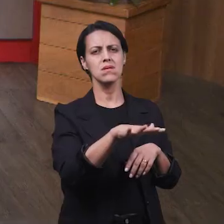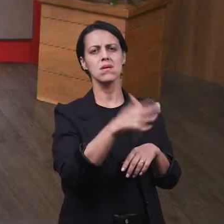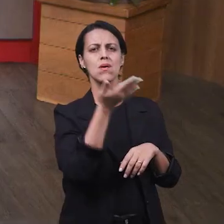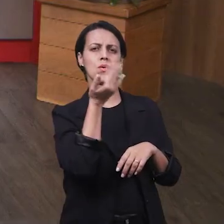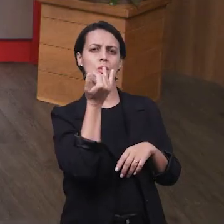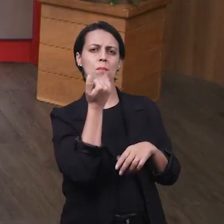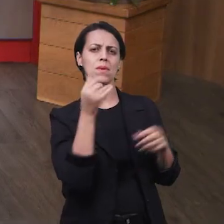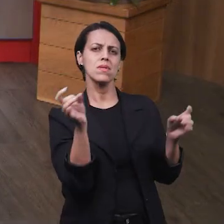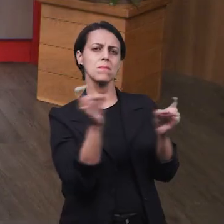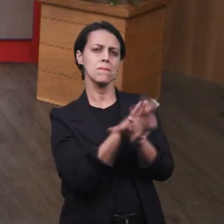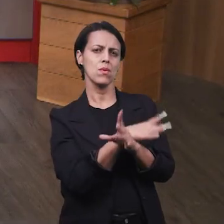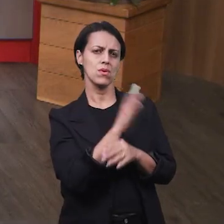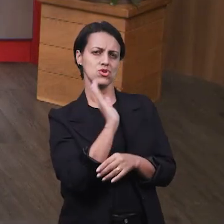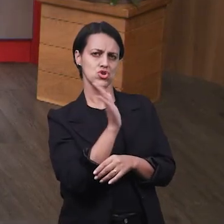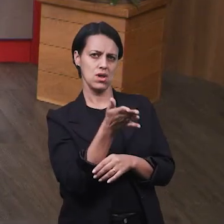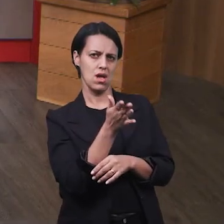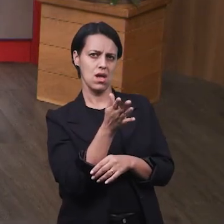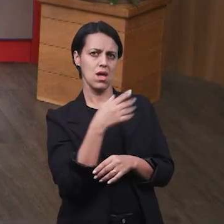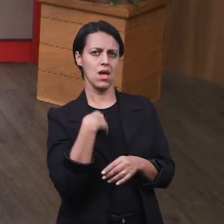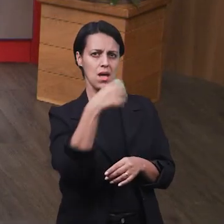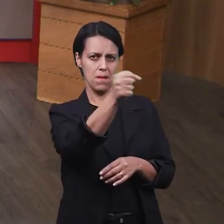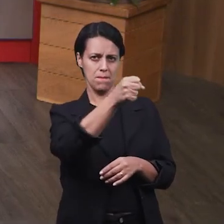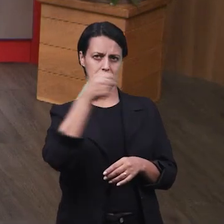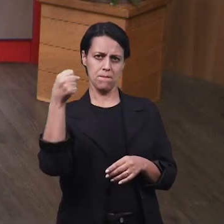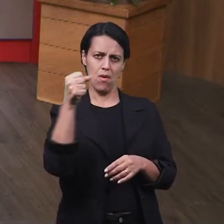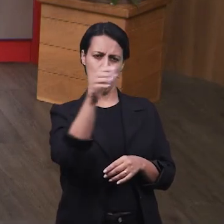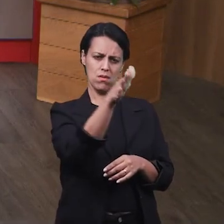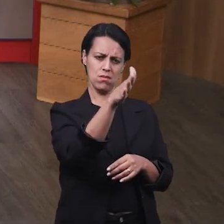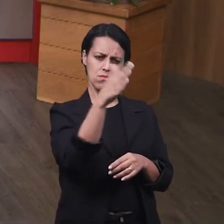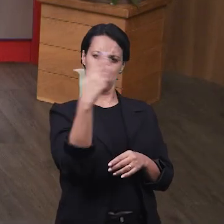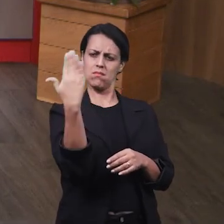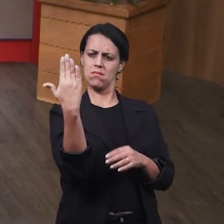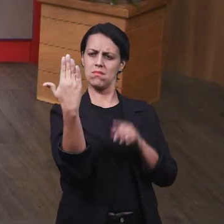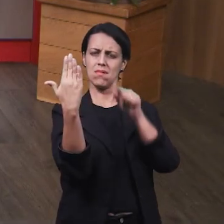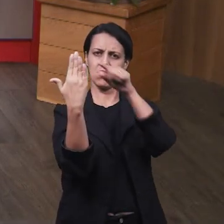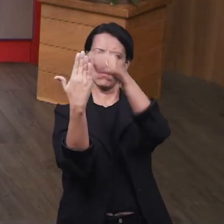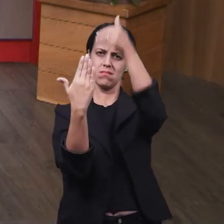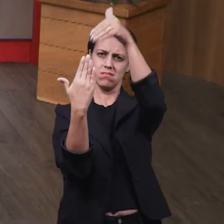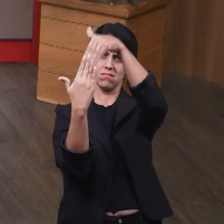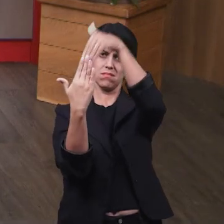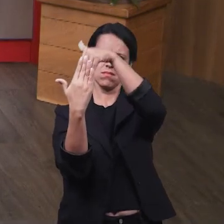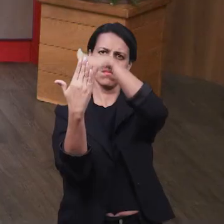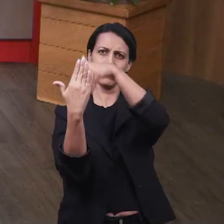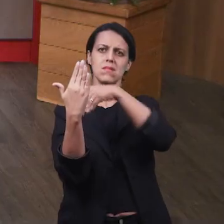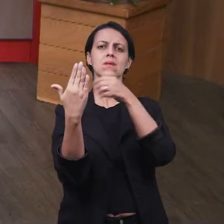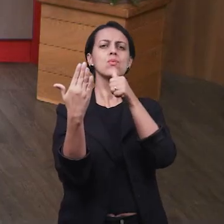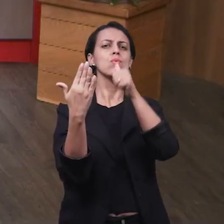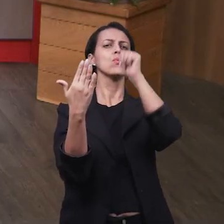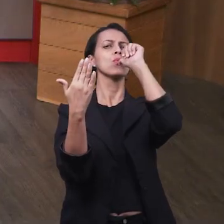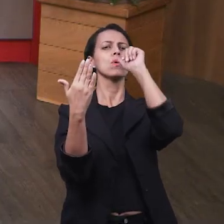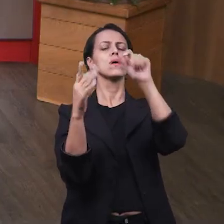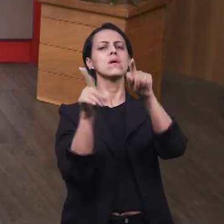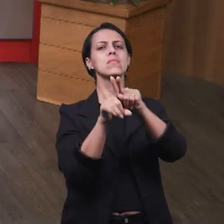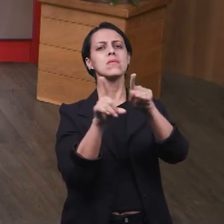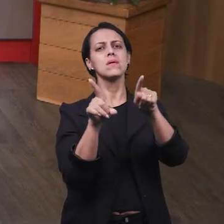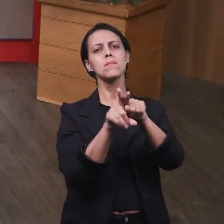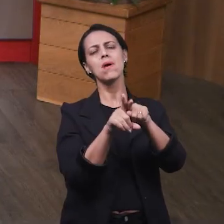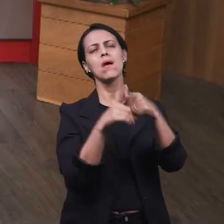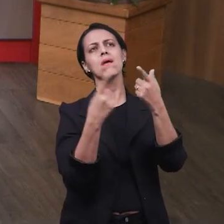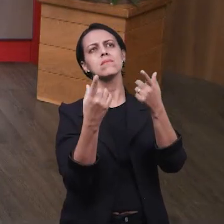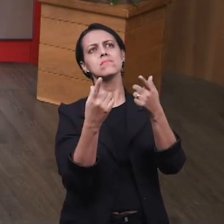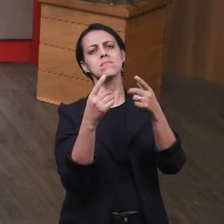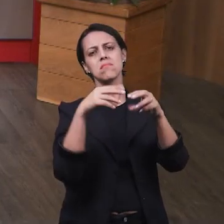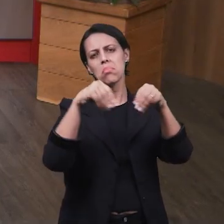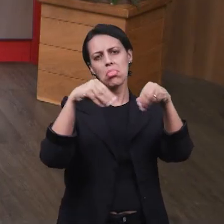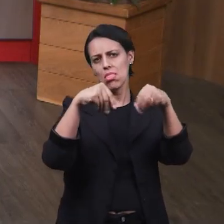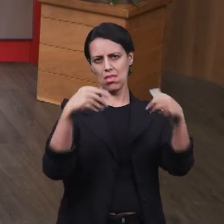prontos. Nas portas, é interessante colocar bebidas ou algum industrializado e temperos.